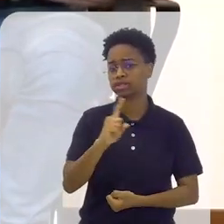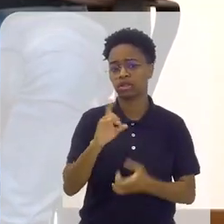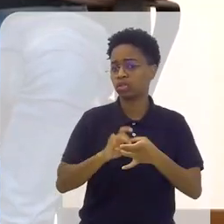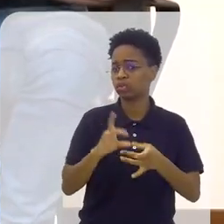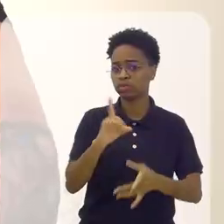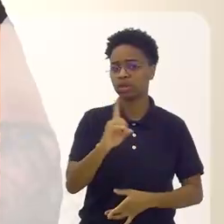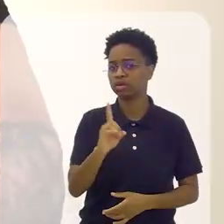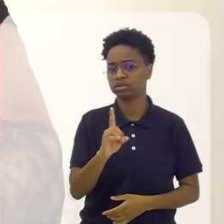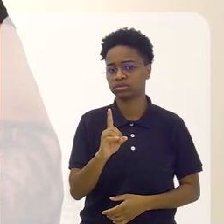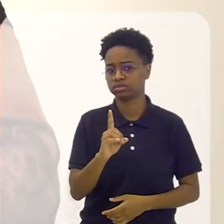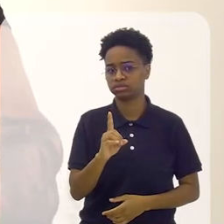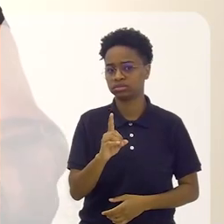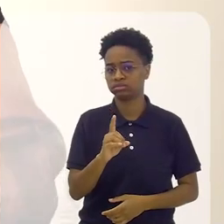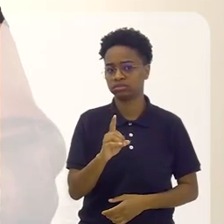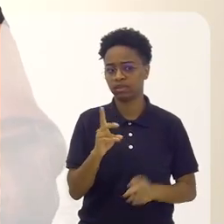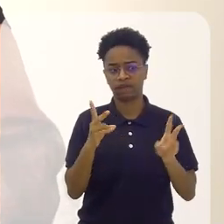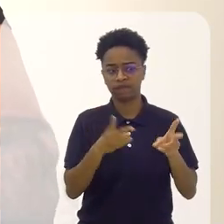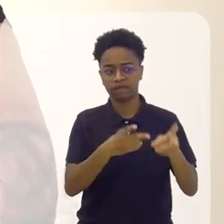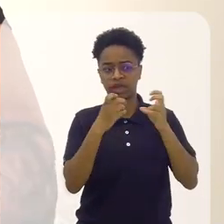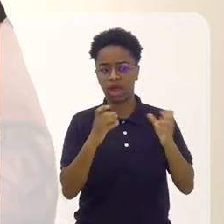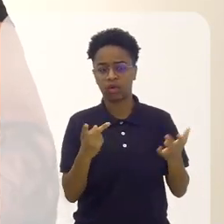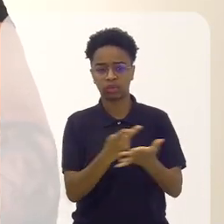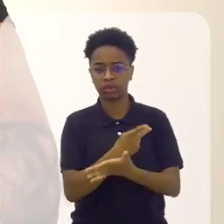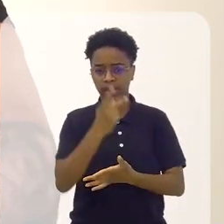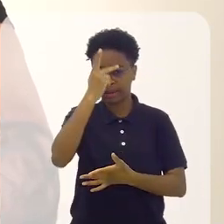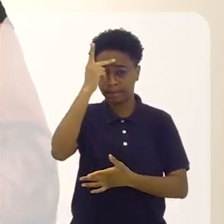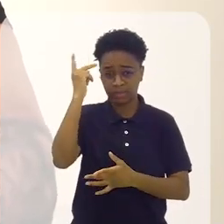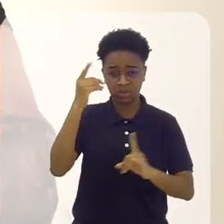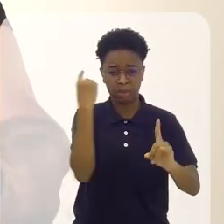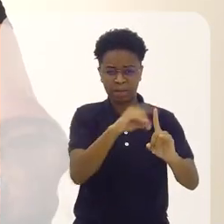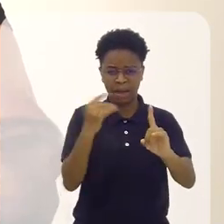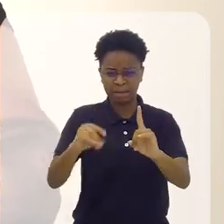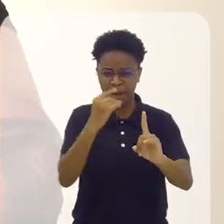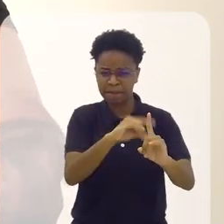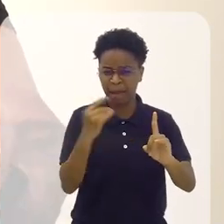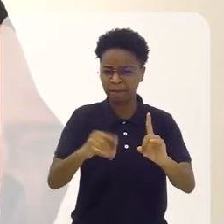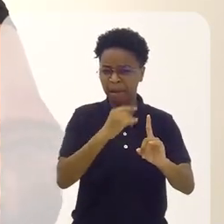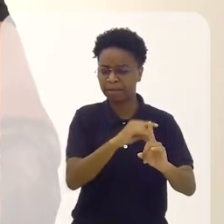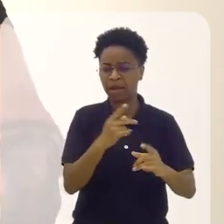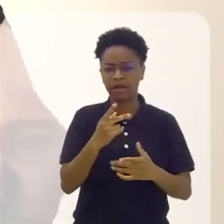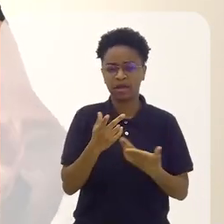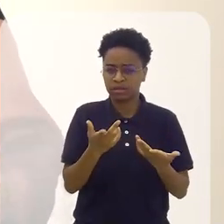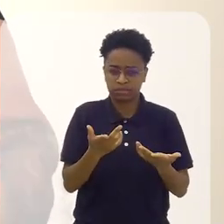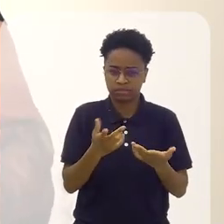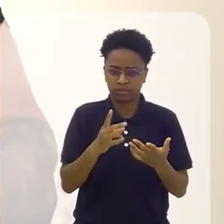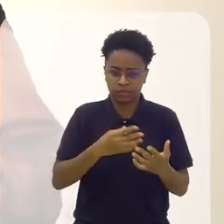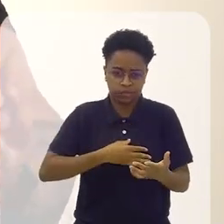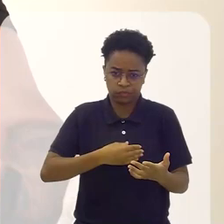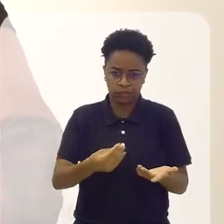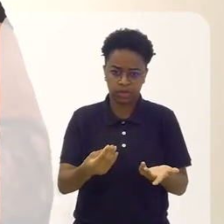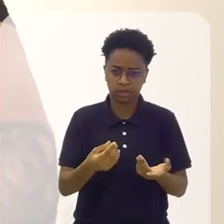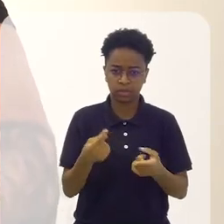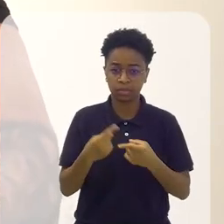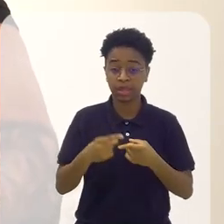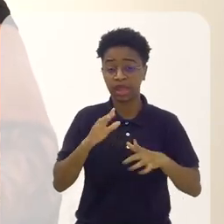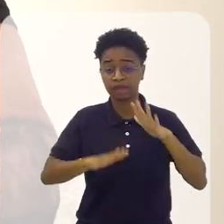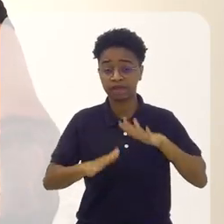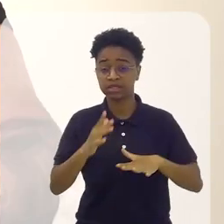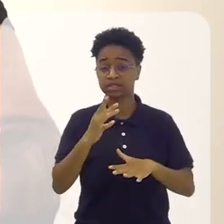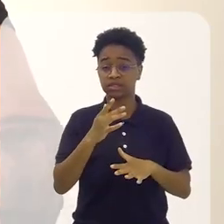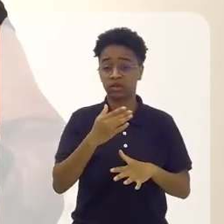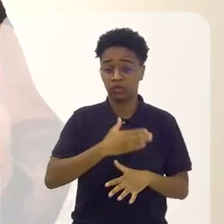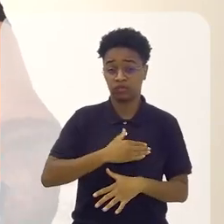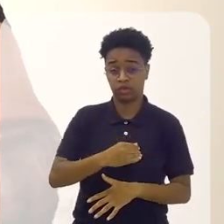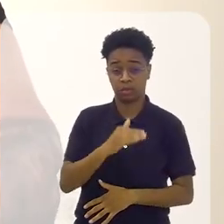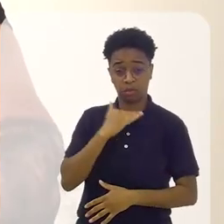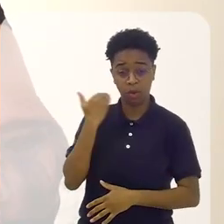não ia deixar. Né? Você vê isso acontecendo com as pessoas, você vê tragédias, né, de pessoas que acabam o